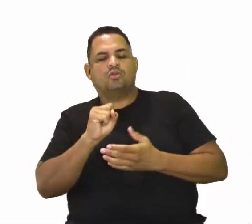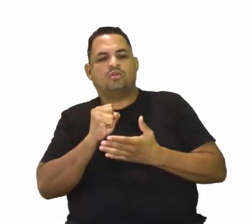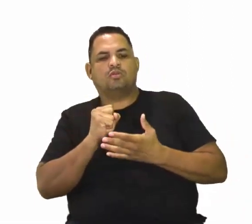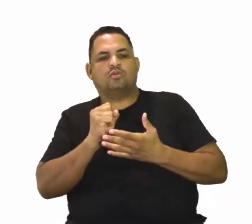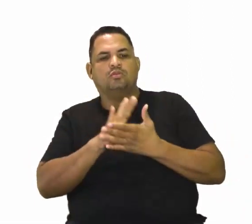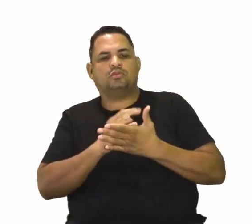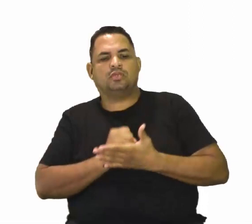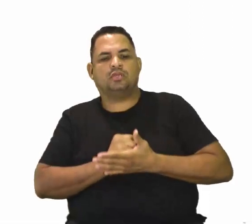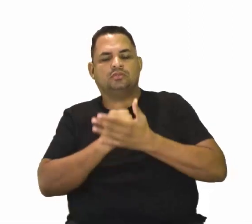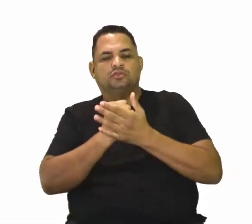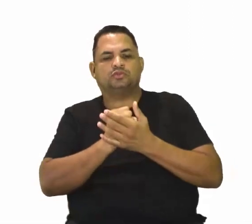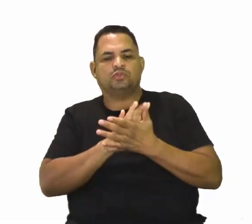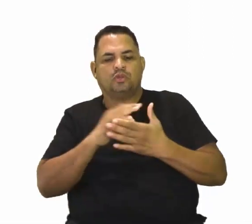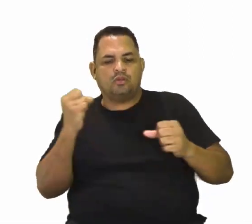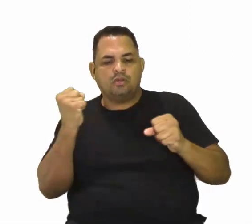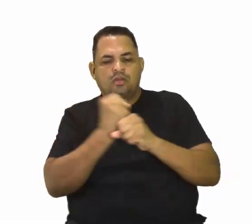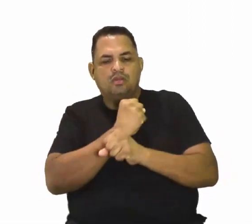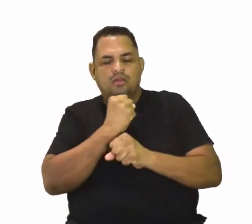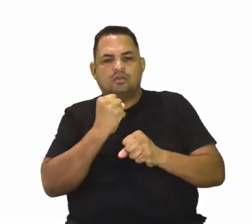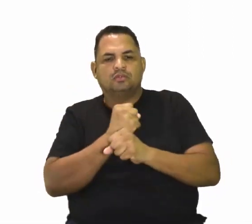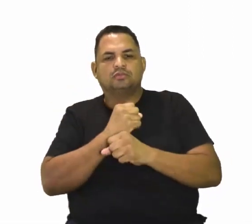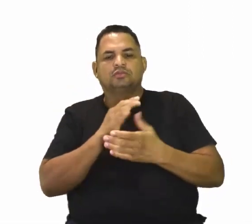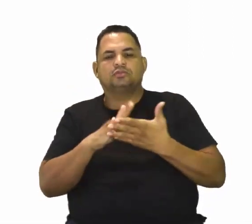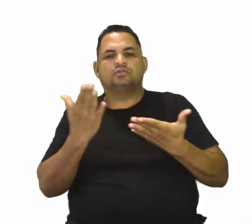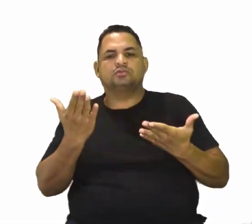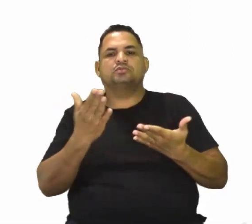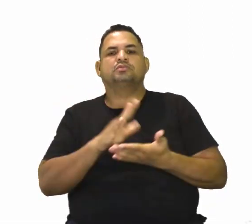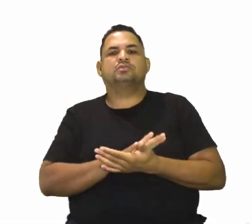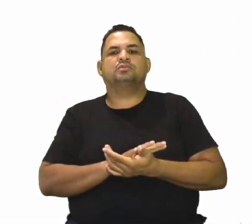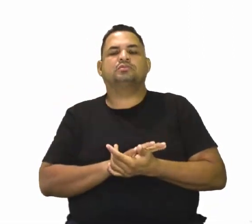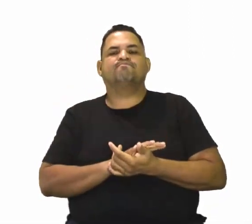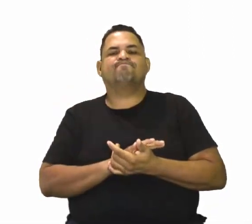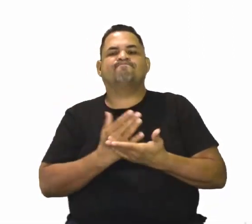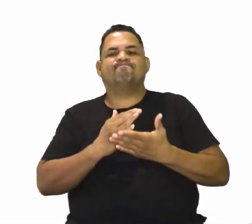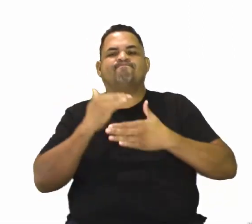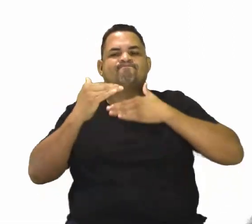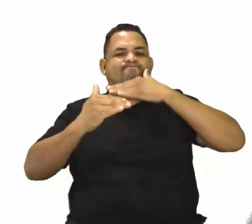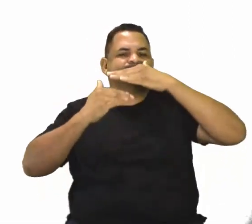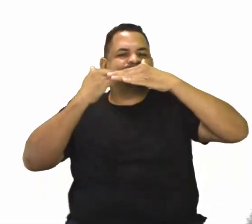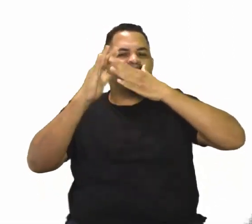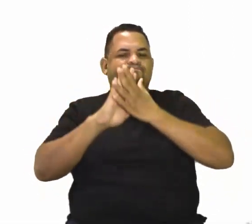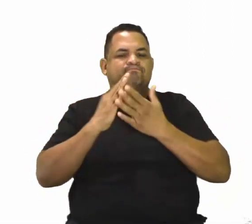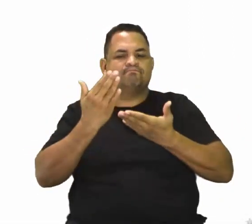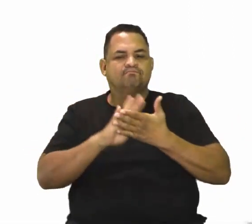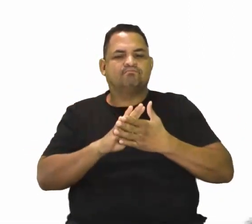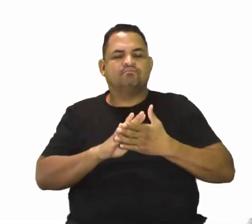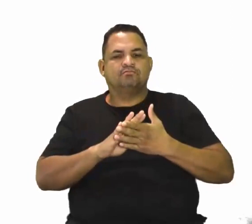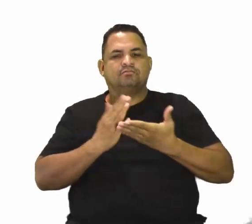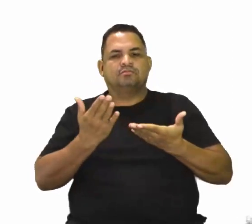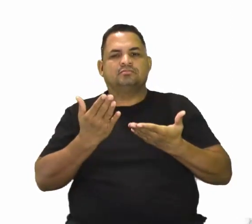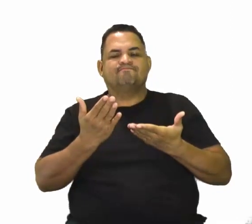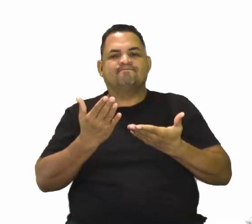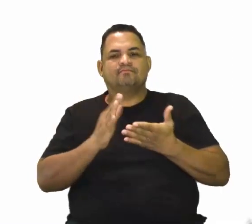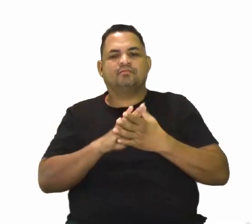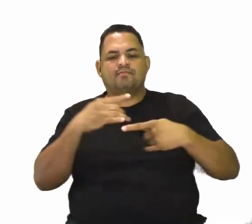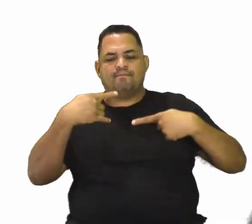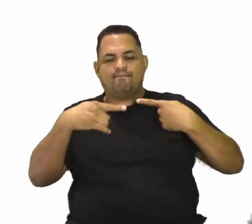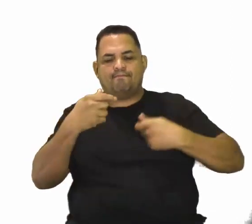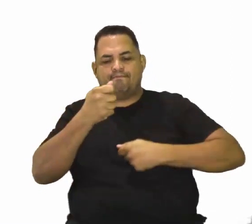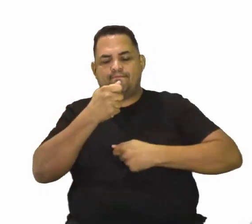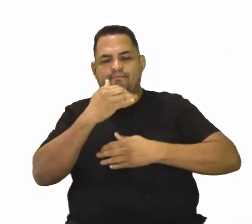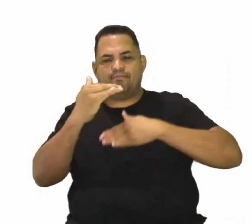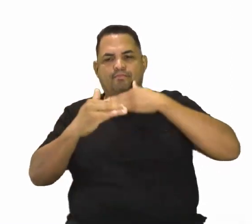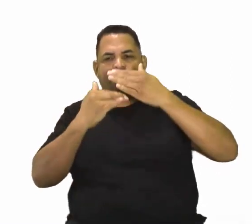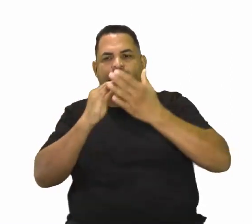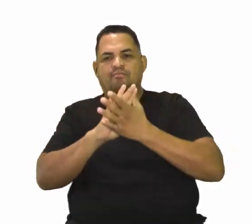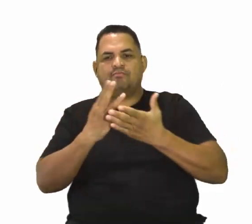de reestruturar o Japão, só que o Japão não se rendeu a isso, o Japão se prosperou tanto, a política de desenvolvimento